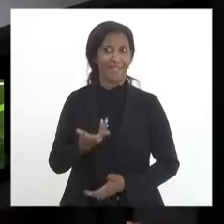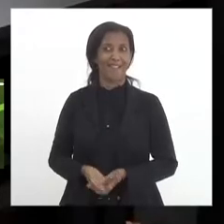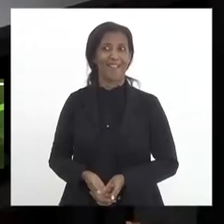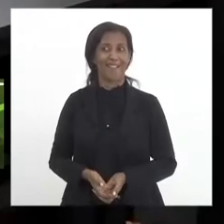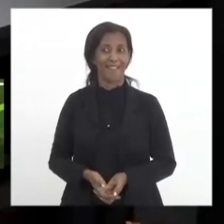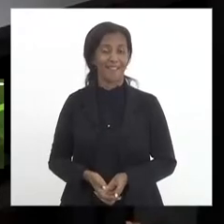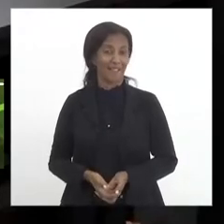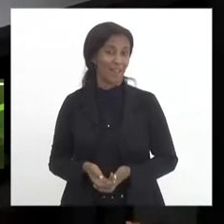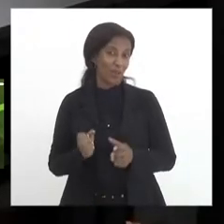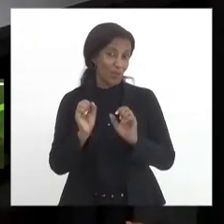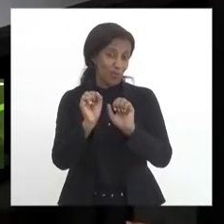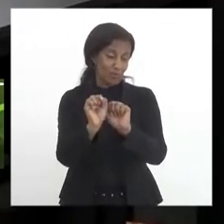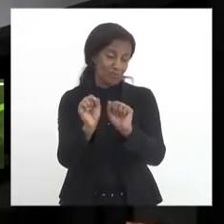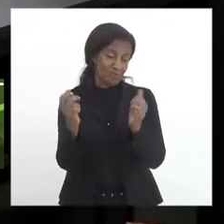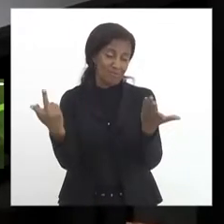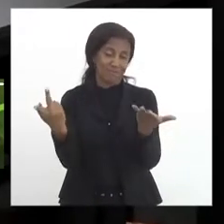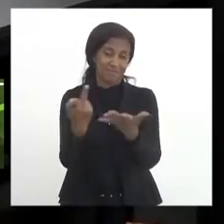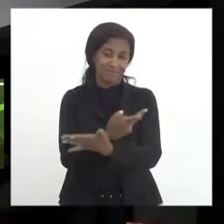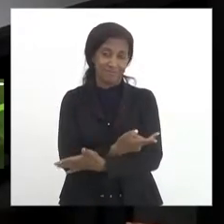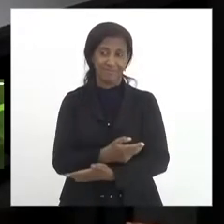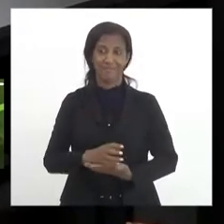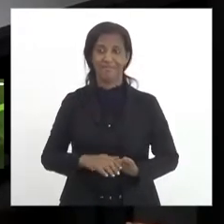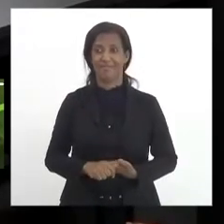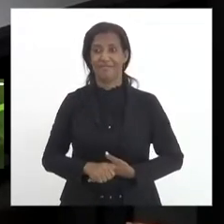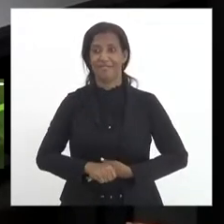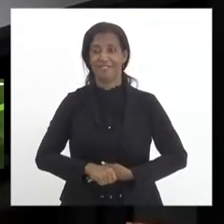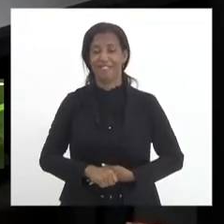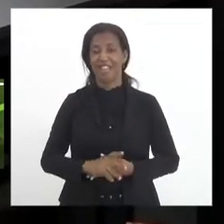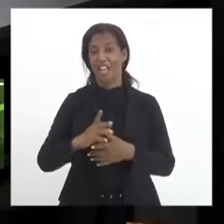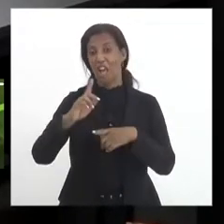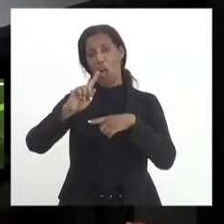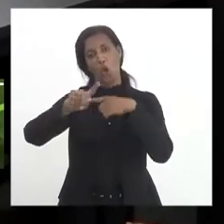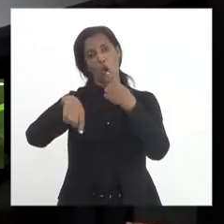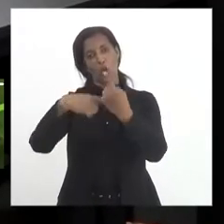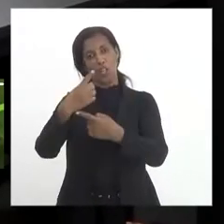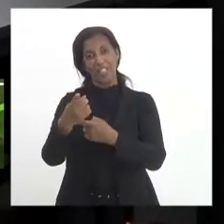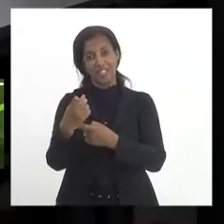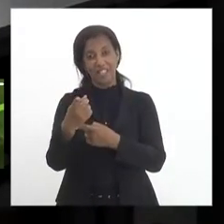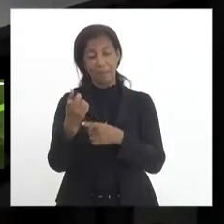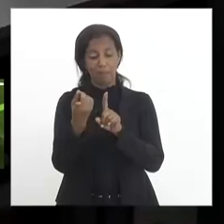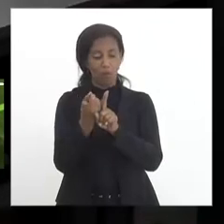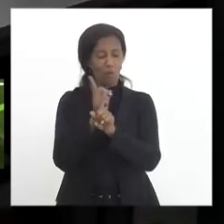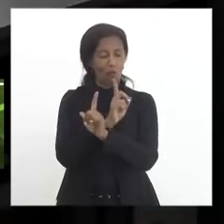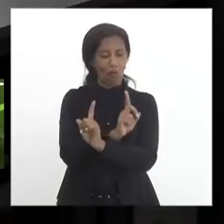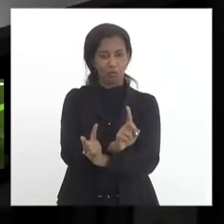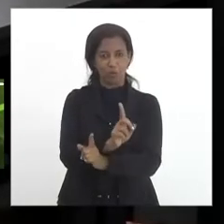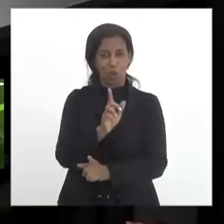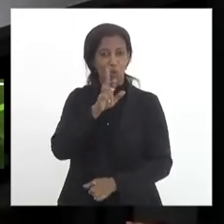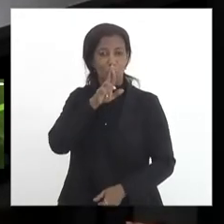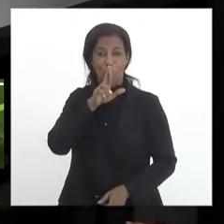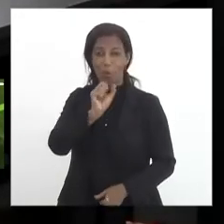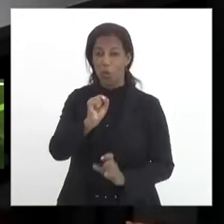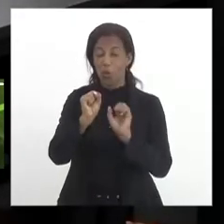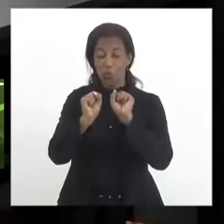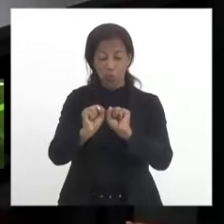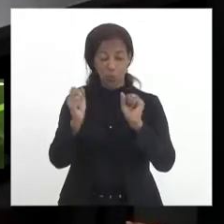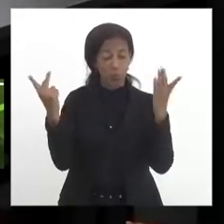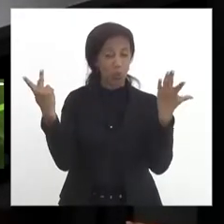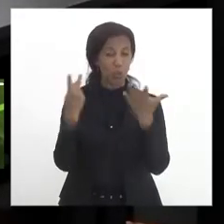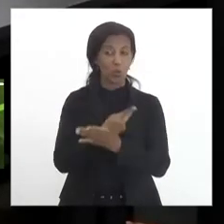Surpreendentemente, podia ser. Deputado Luiz Paulo, depois da divergência do Amorim, hoje tudo pode acontecer, deputado Luiz